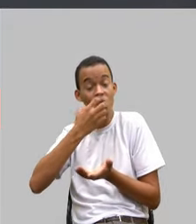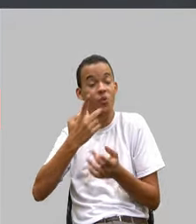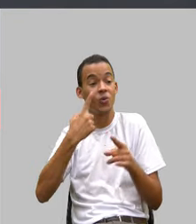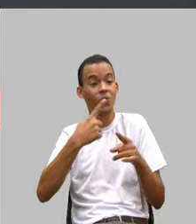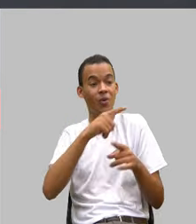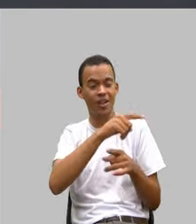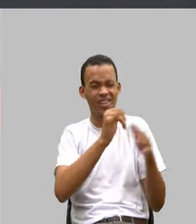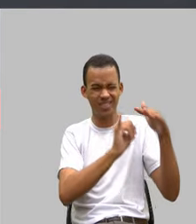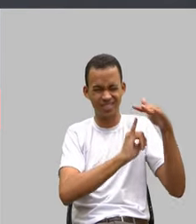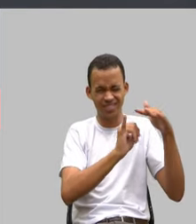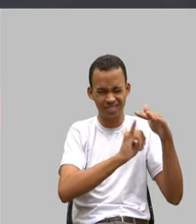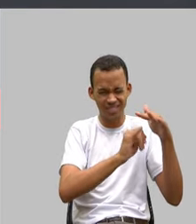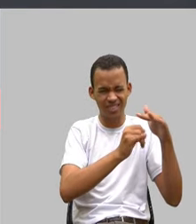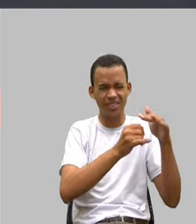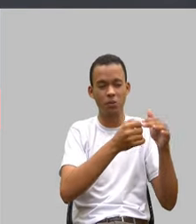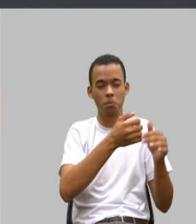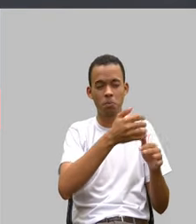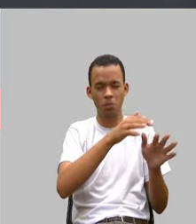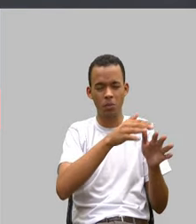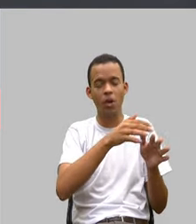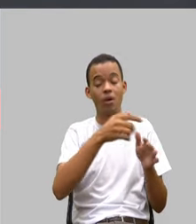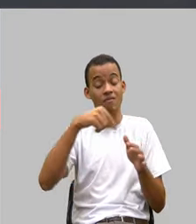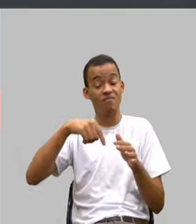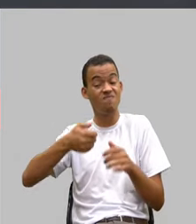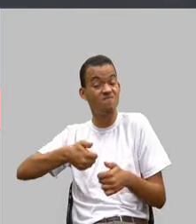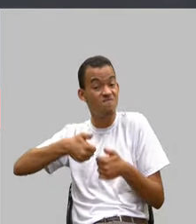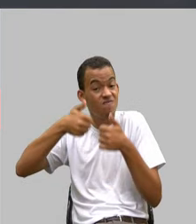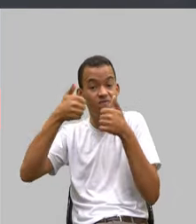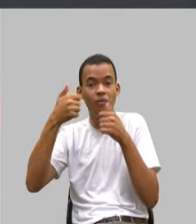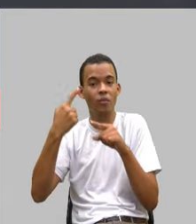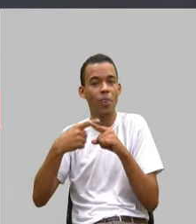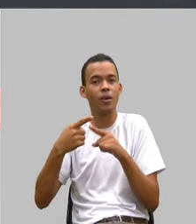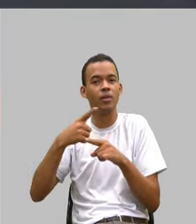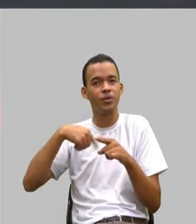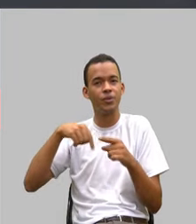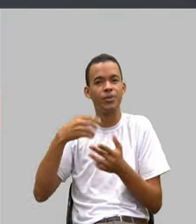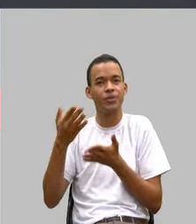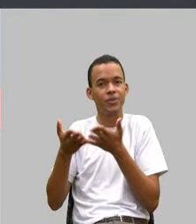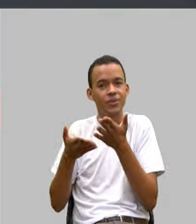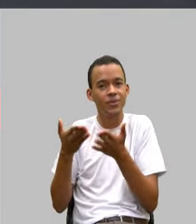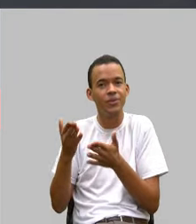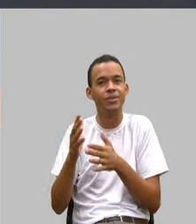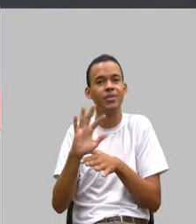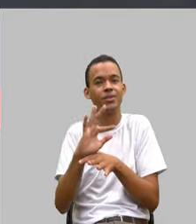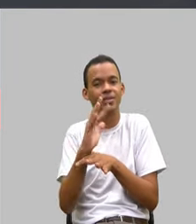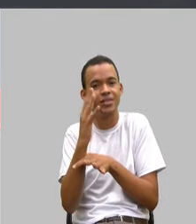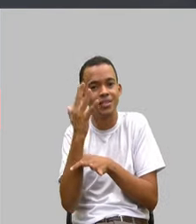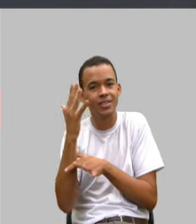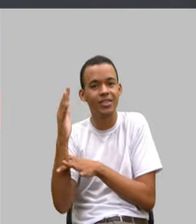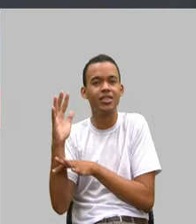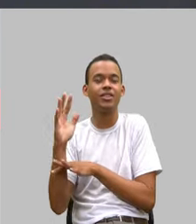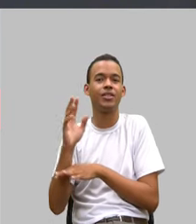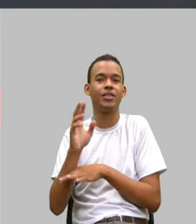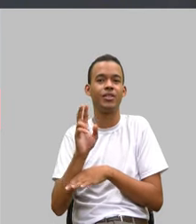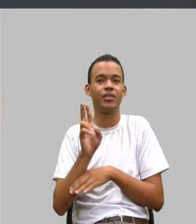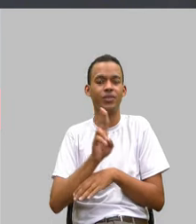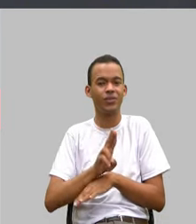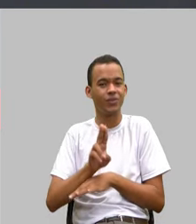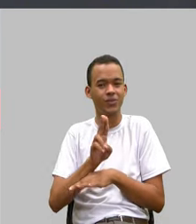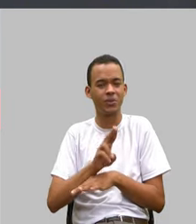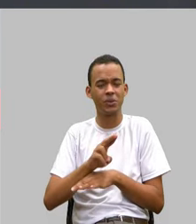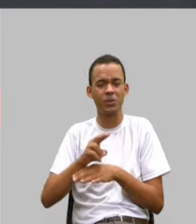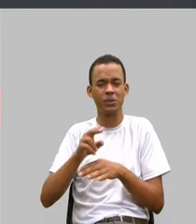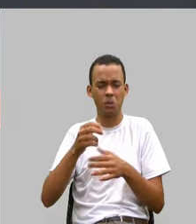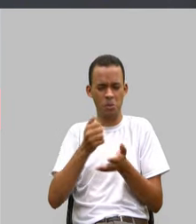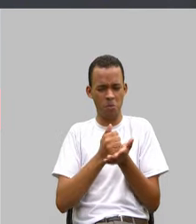eu cuidava com muito carinho tanto eu como o meu esposo com aquela aquelas plantas n não se usava nenhuma nenhum agrotóxico